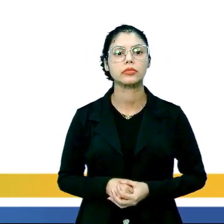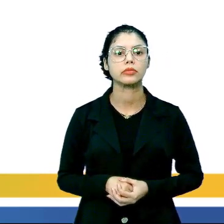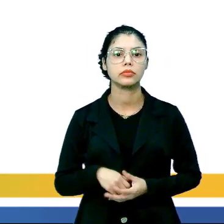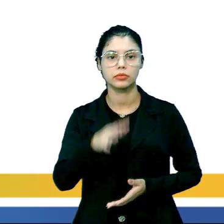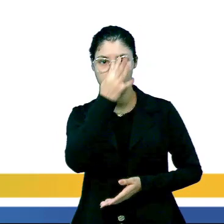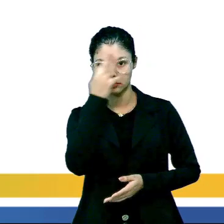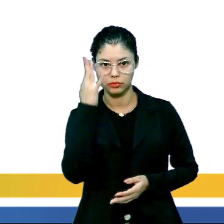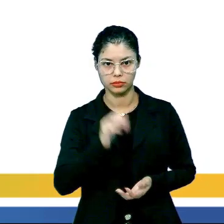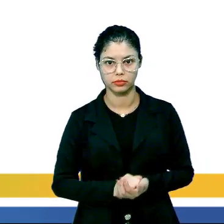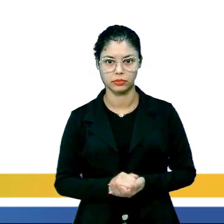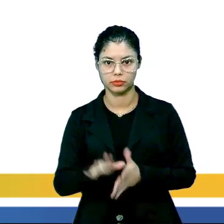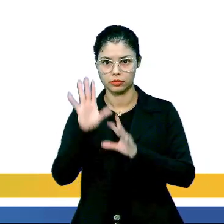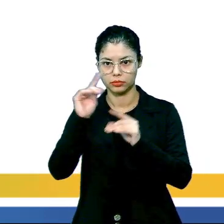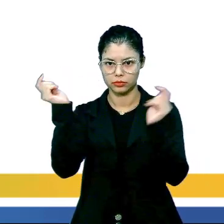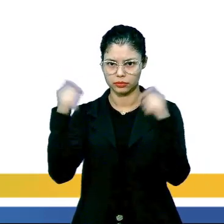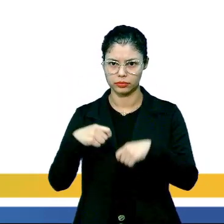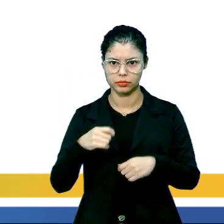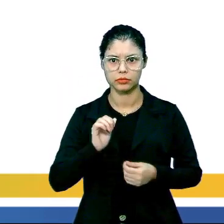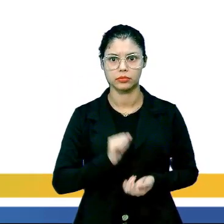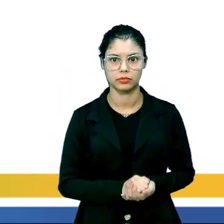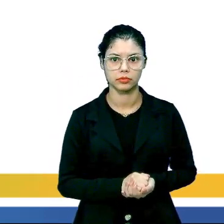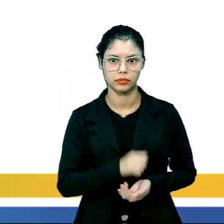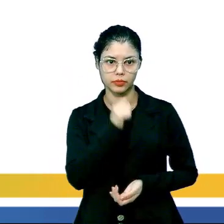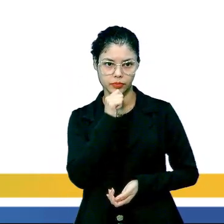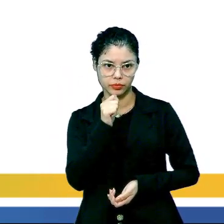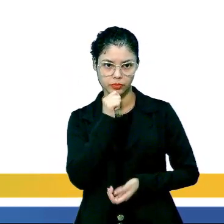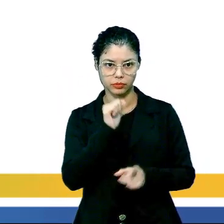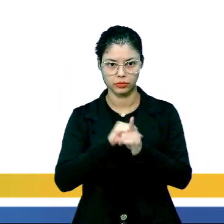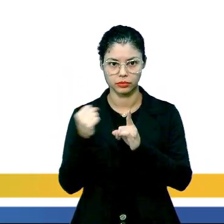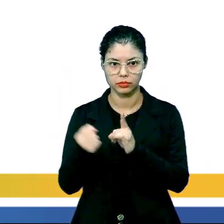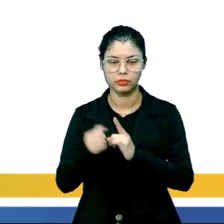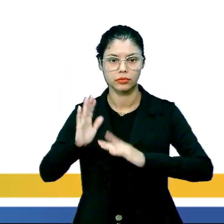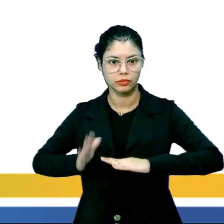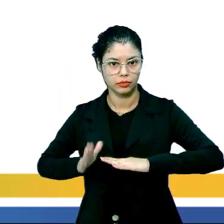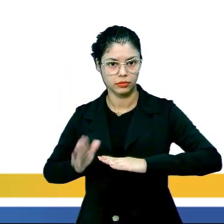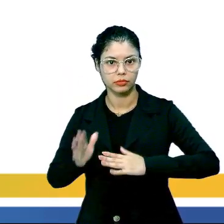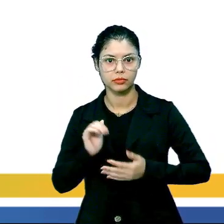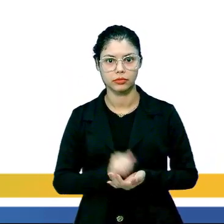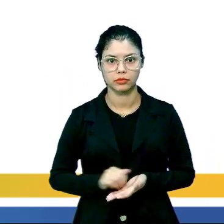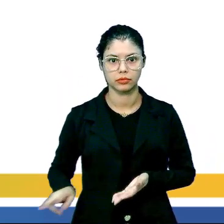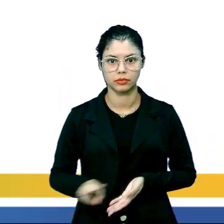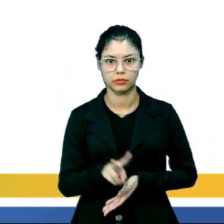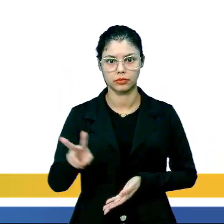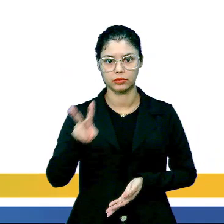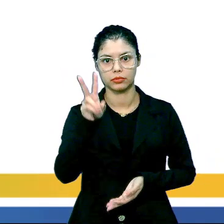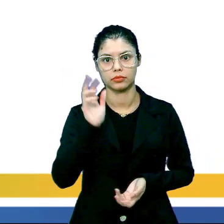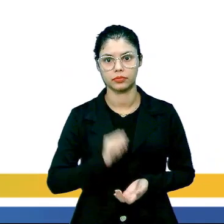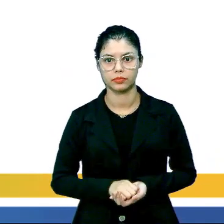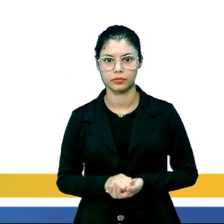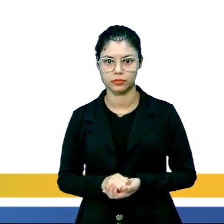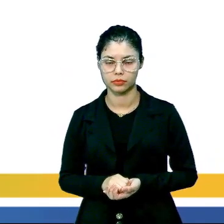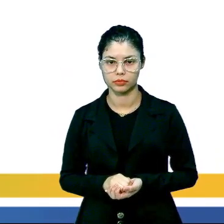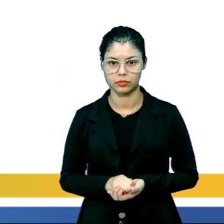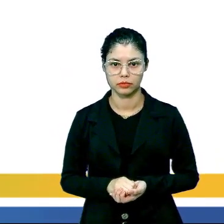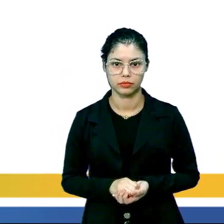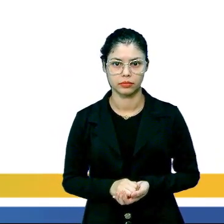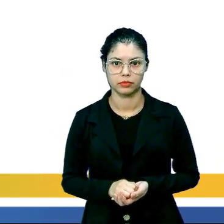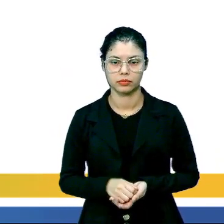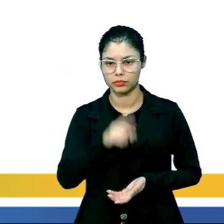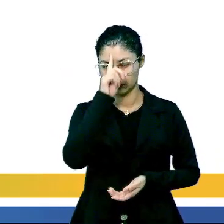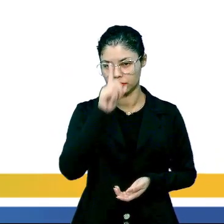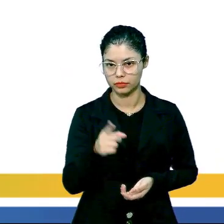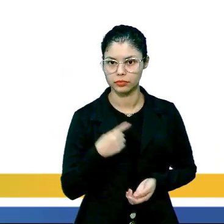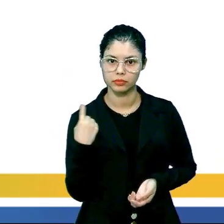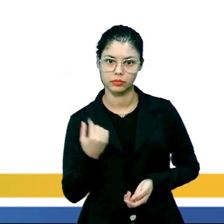Os filósofos de Sherman destacam a possibilidade da autonomia na sociedade moderna. Esta